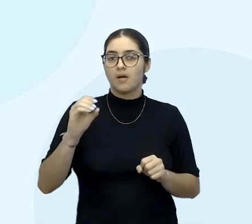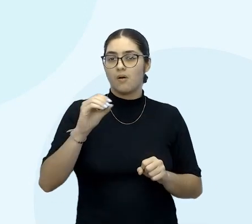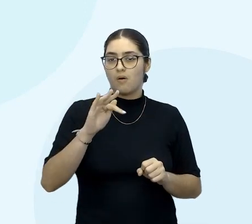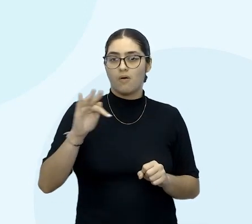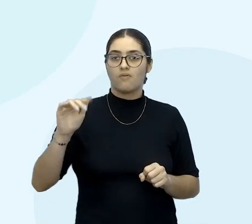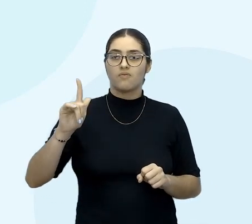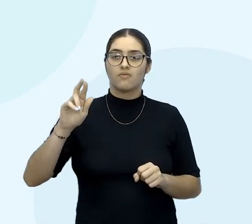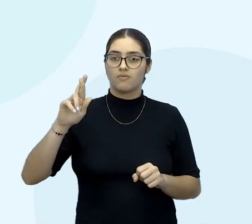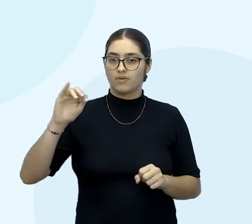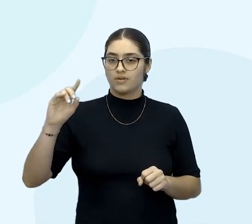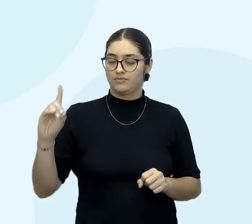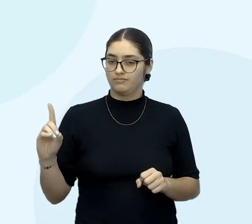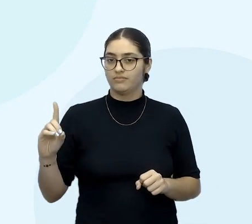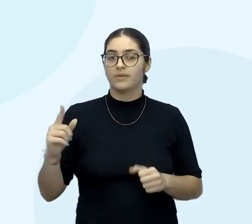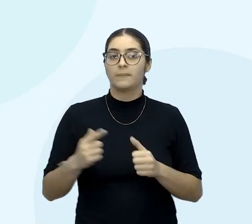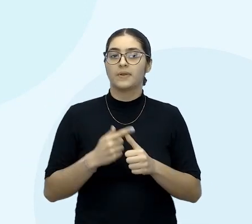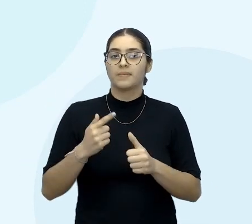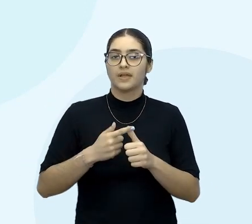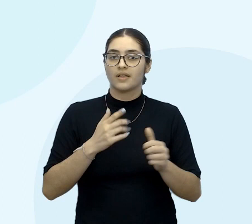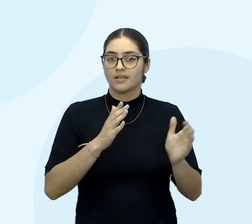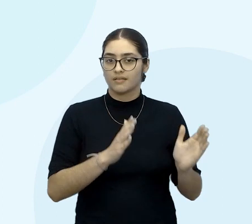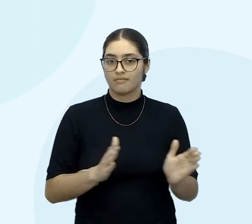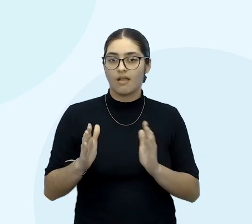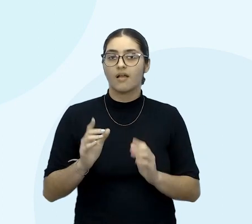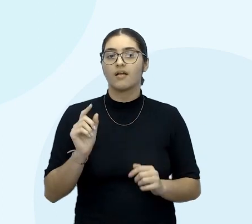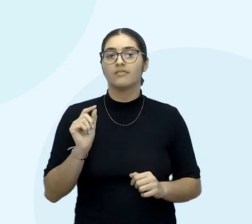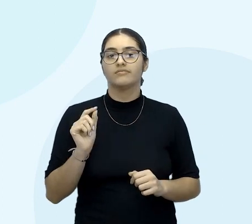tá? Então, na primeira etapa,